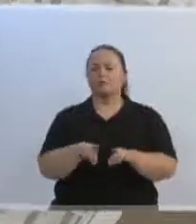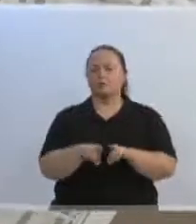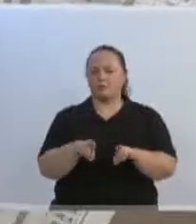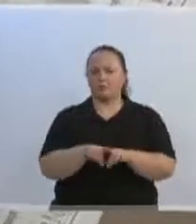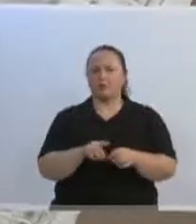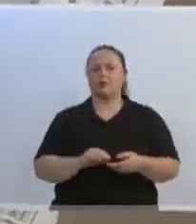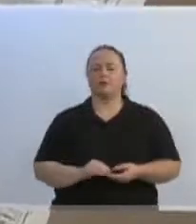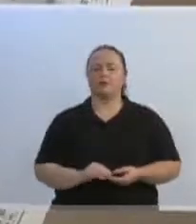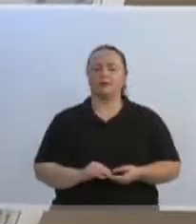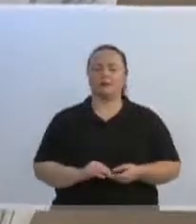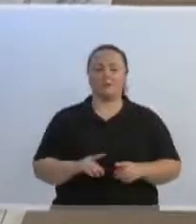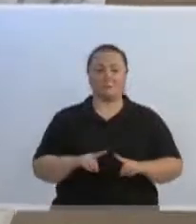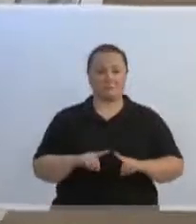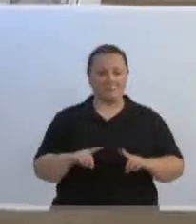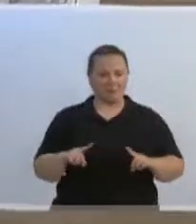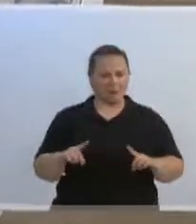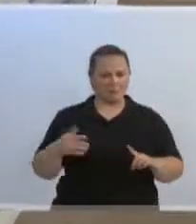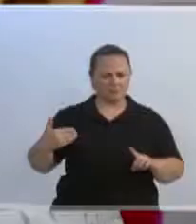Mas desde